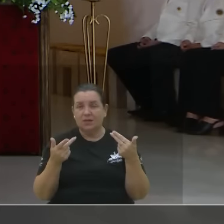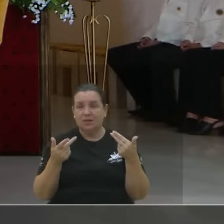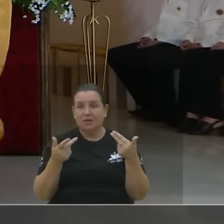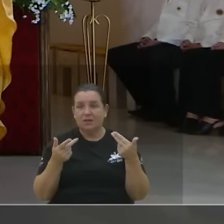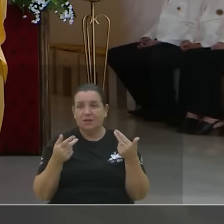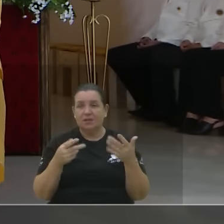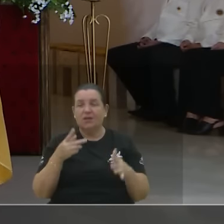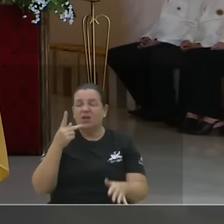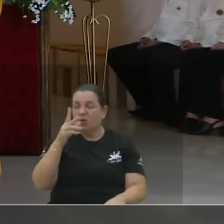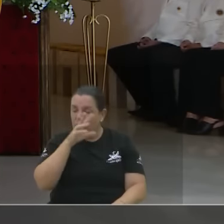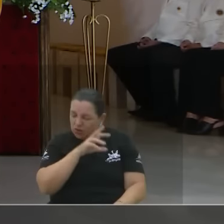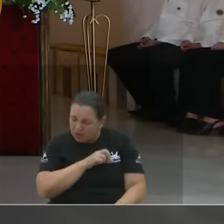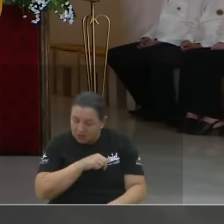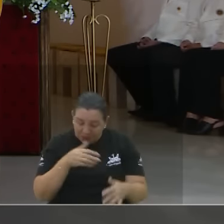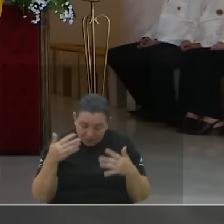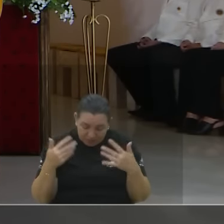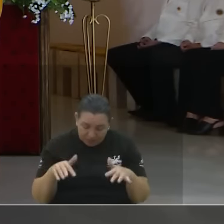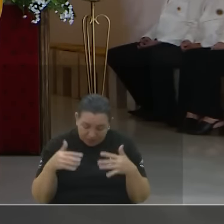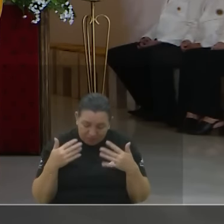Eu te amo tanto,